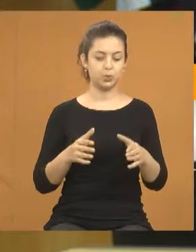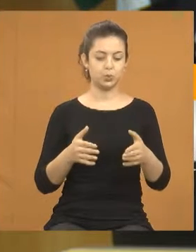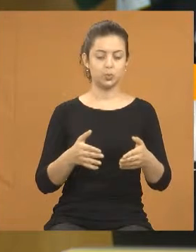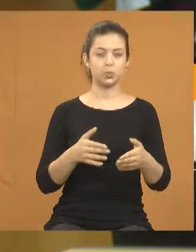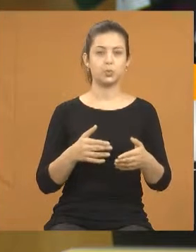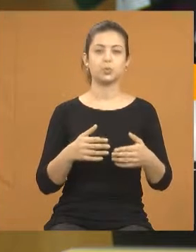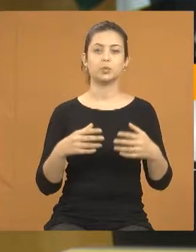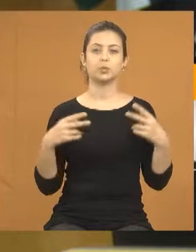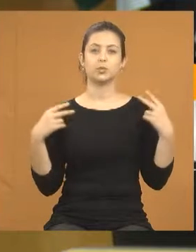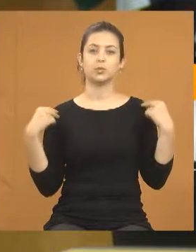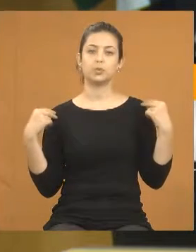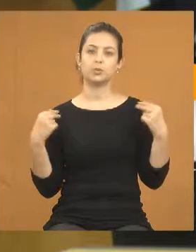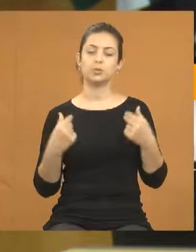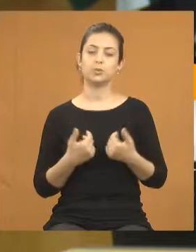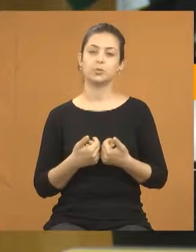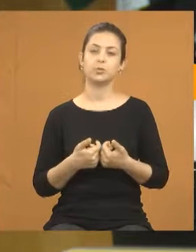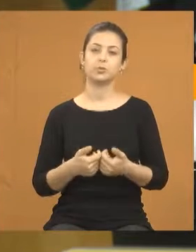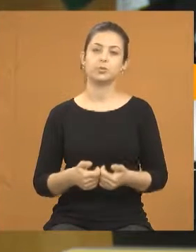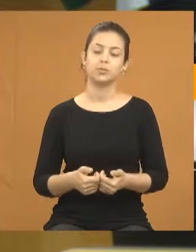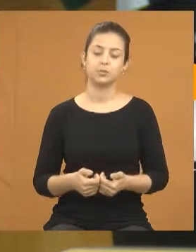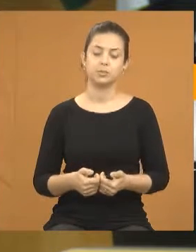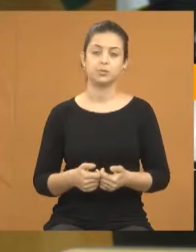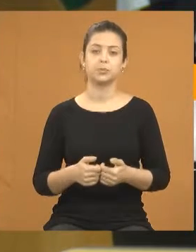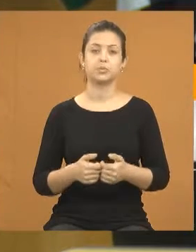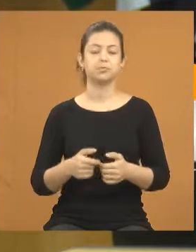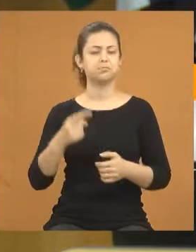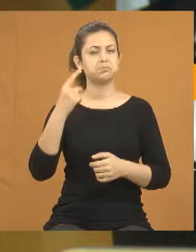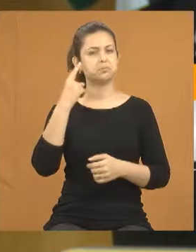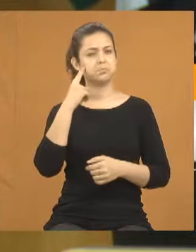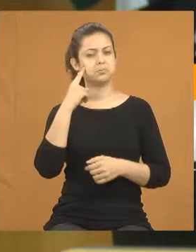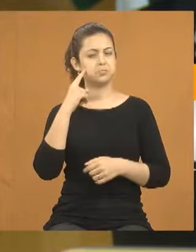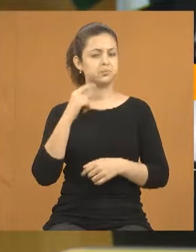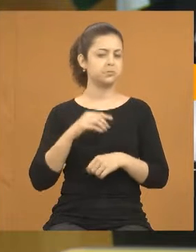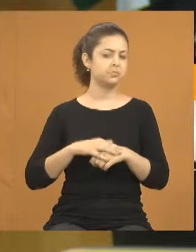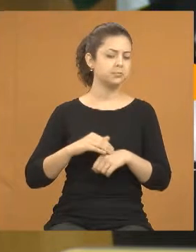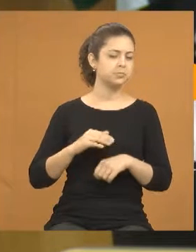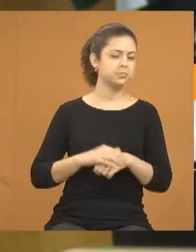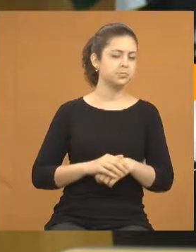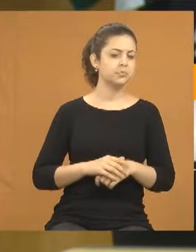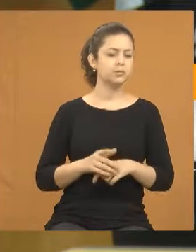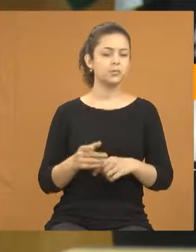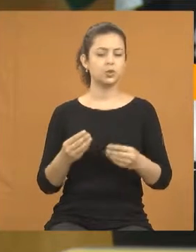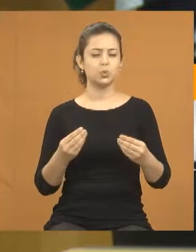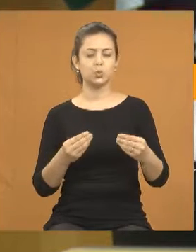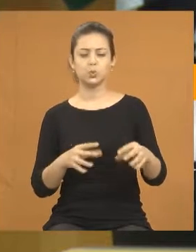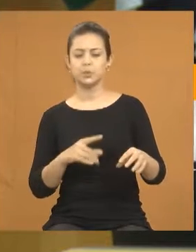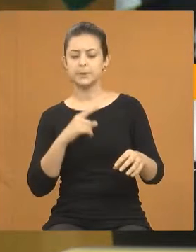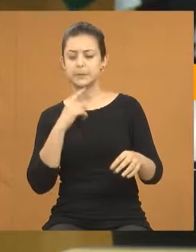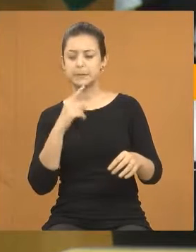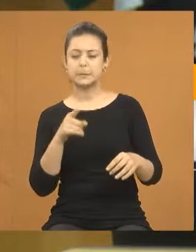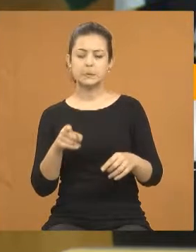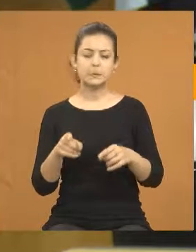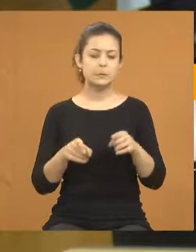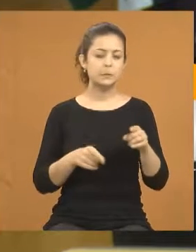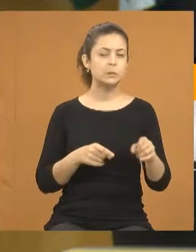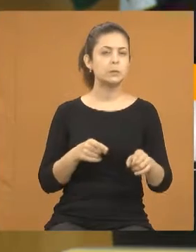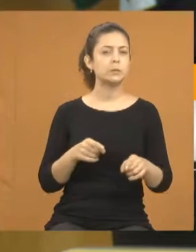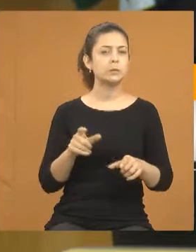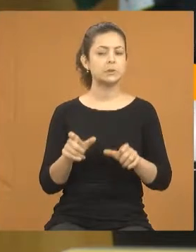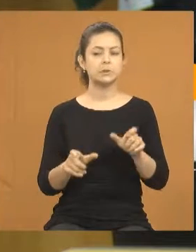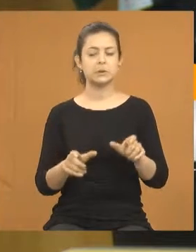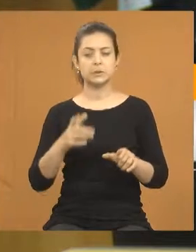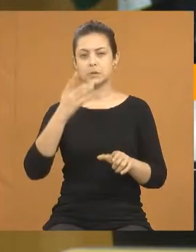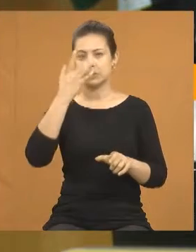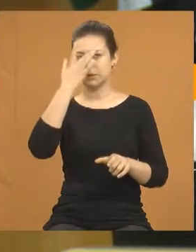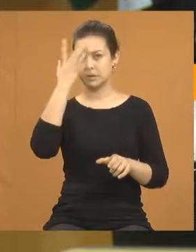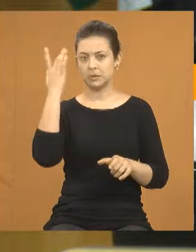para o transporte na nossa cidade, mas também a gente tem que pensar com carinho para não estar prejudicando os munícipes da